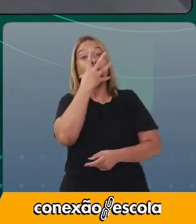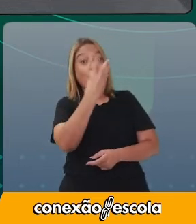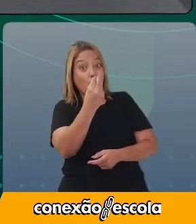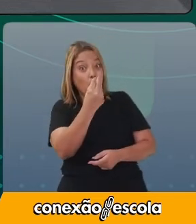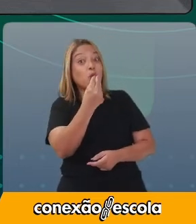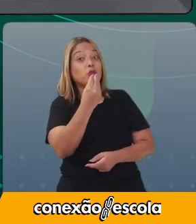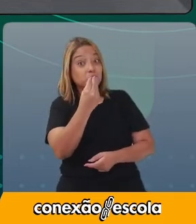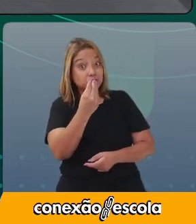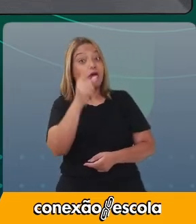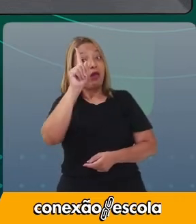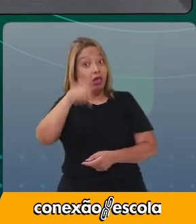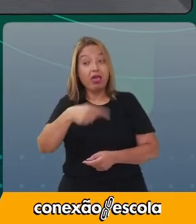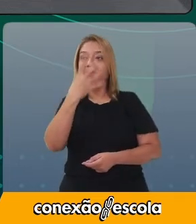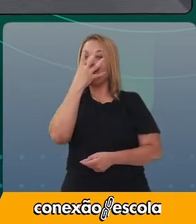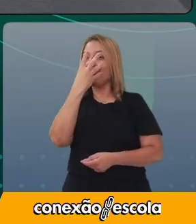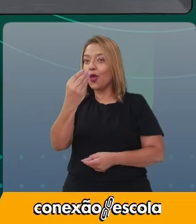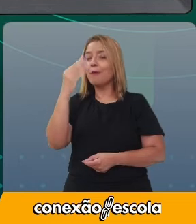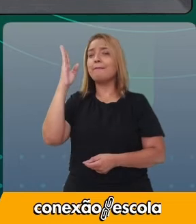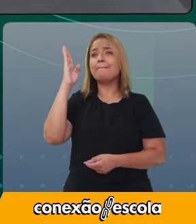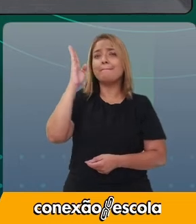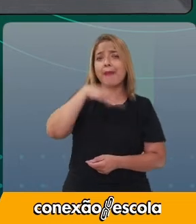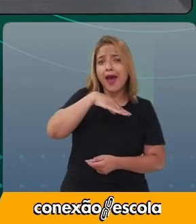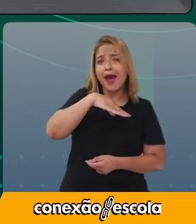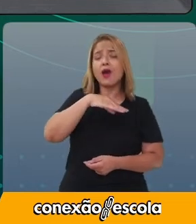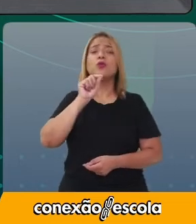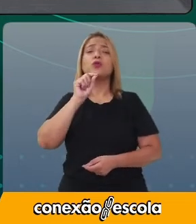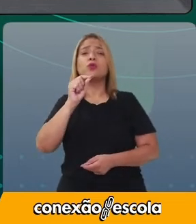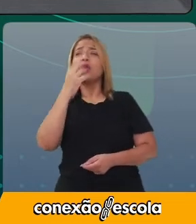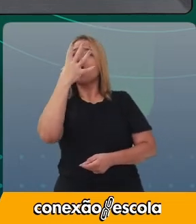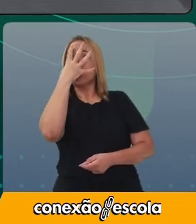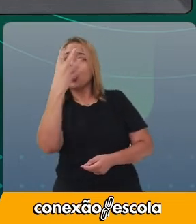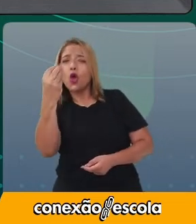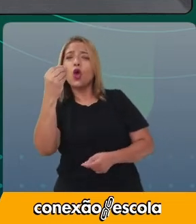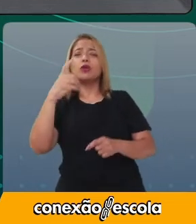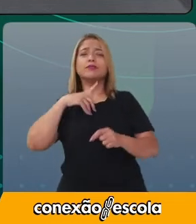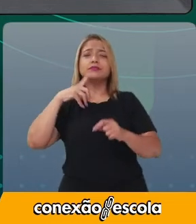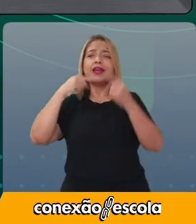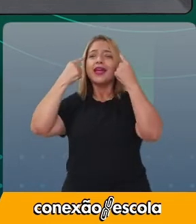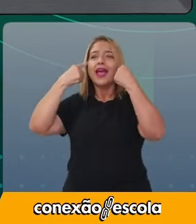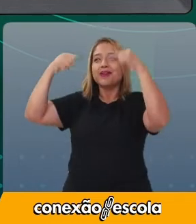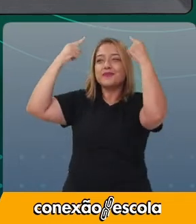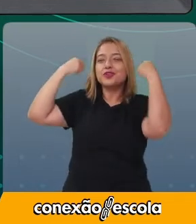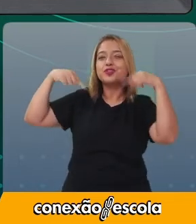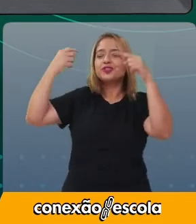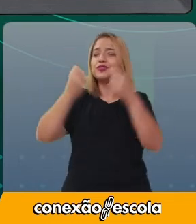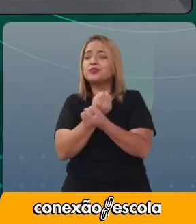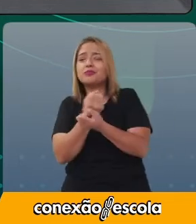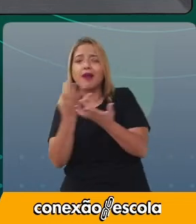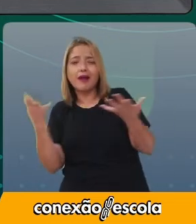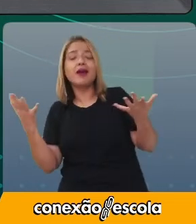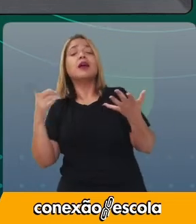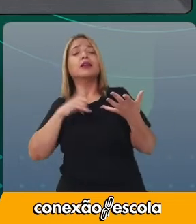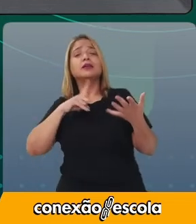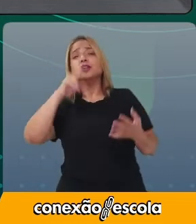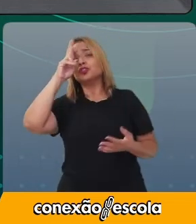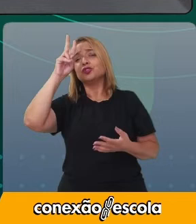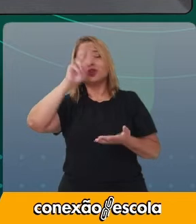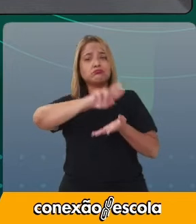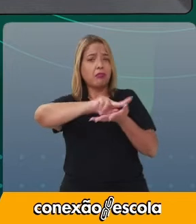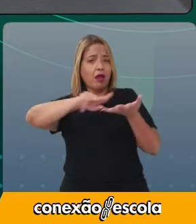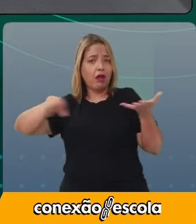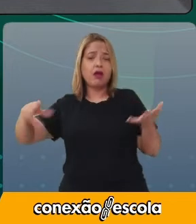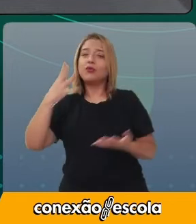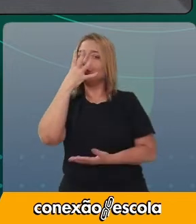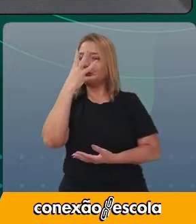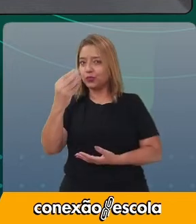lobo mau, o lobo e os 7 cabritinhos. Então, tem várias histórias com o lobo.